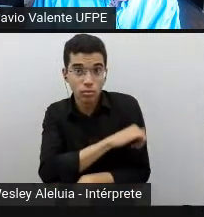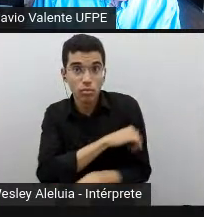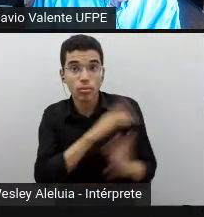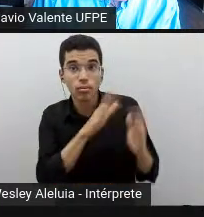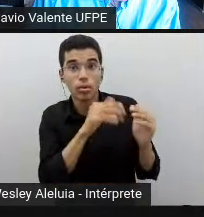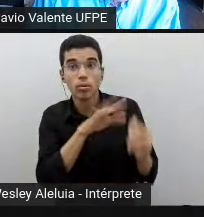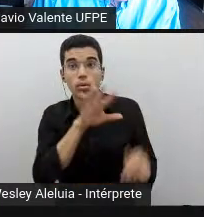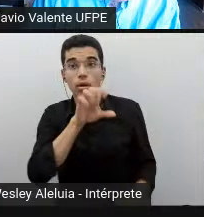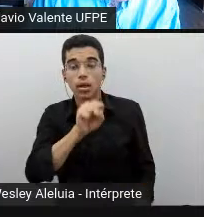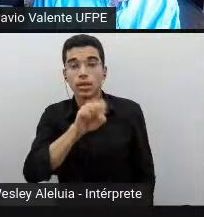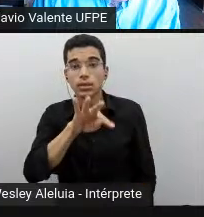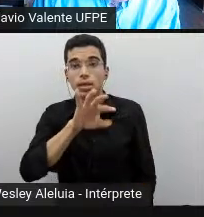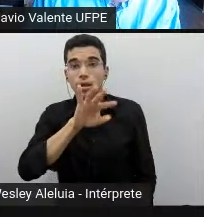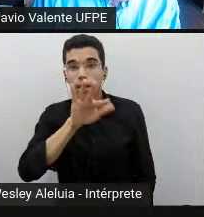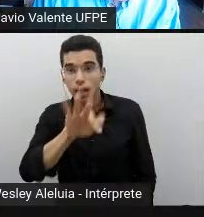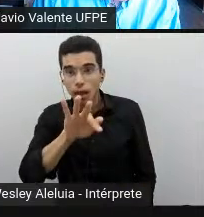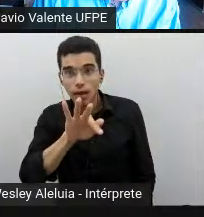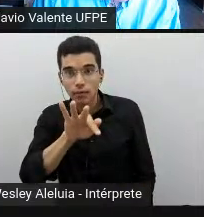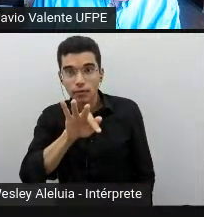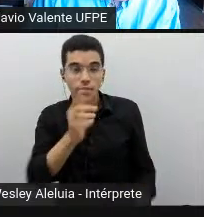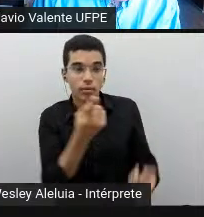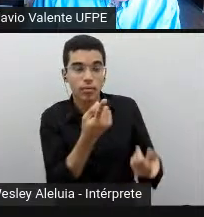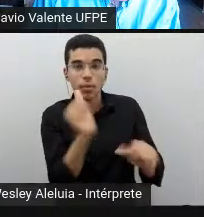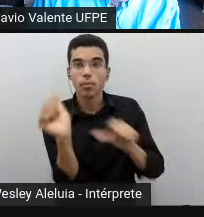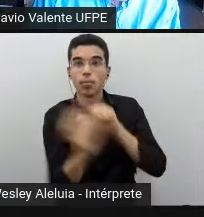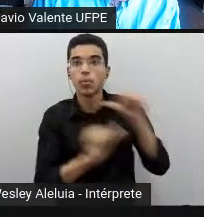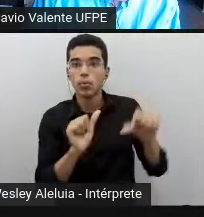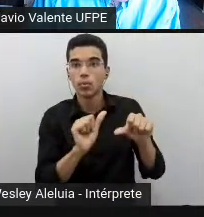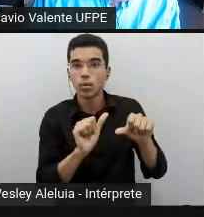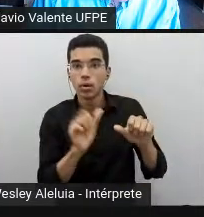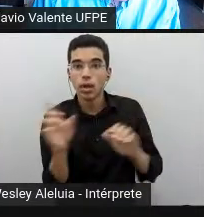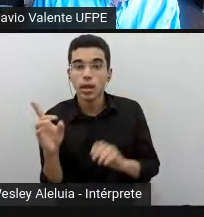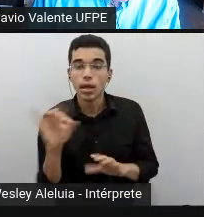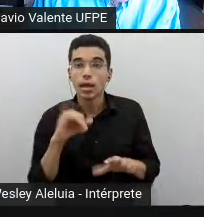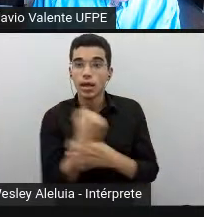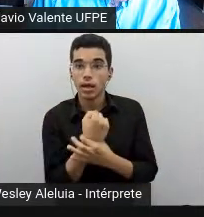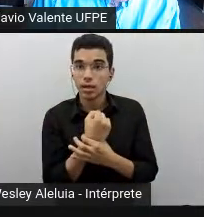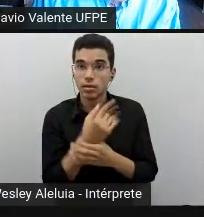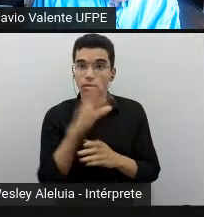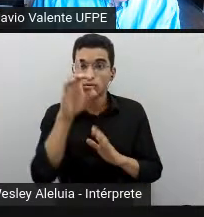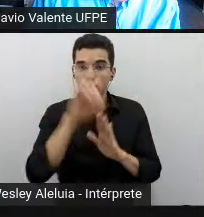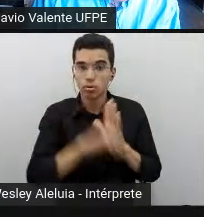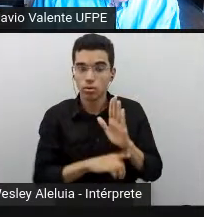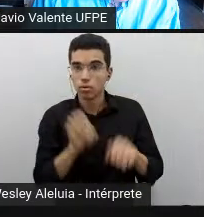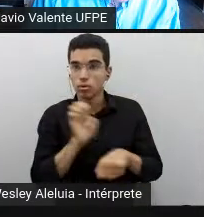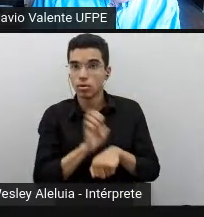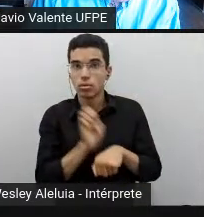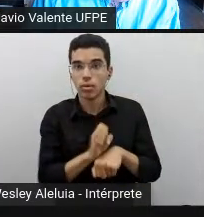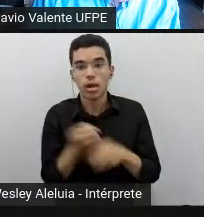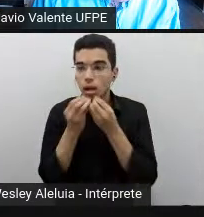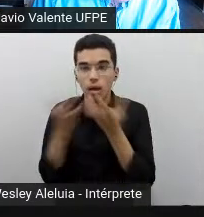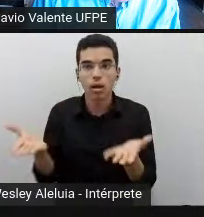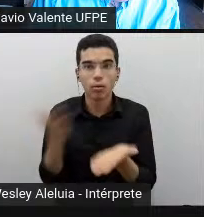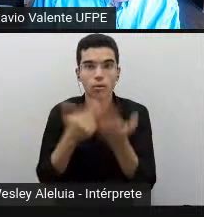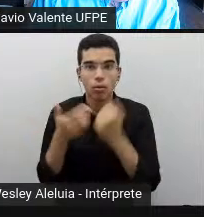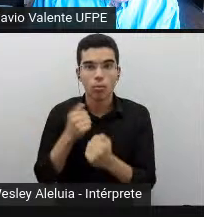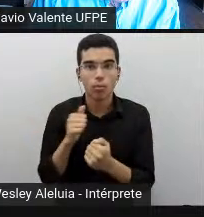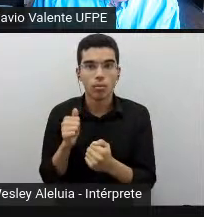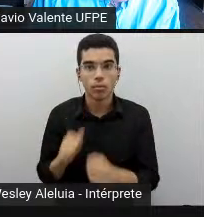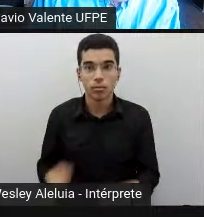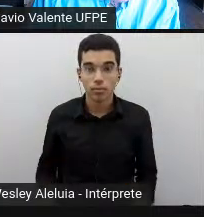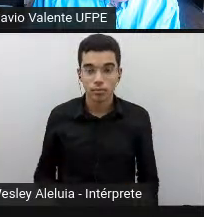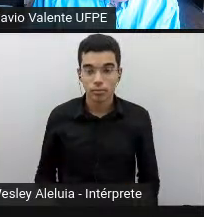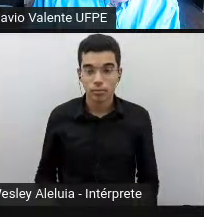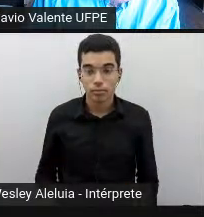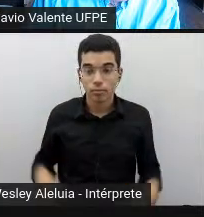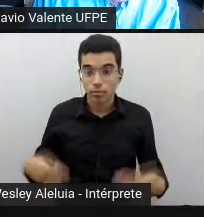STF garantiu uma liminar, garantindo o direito do Estado não distribuir alimentos. Ou seja, o STF garantiu o